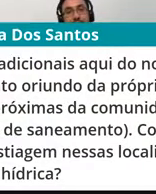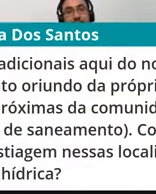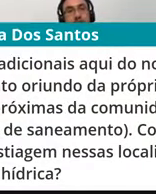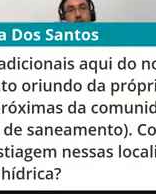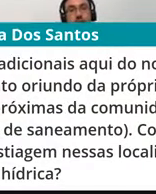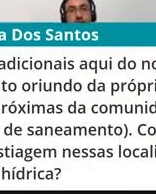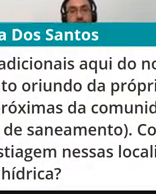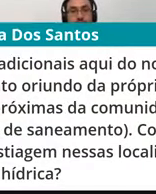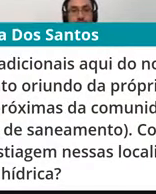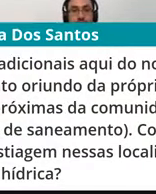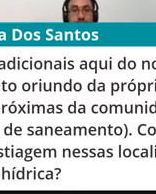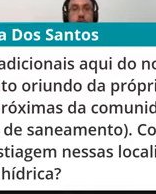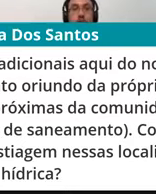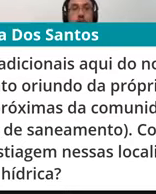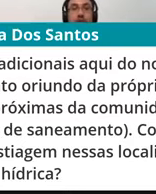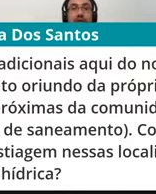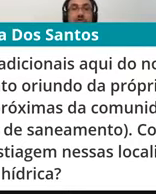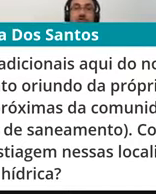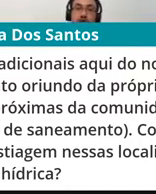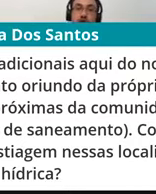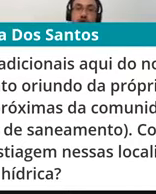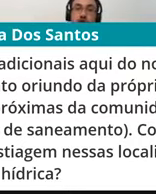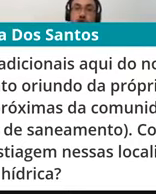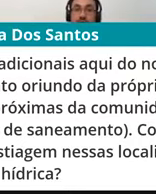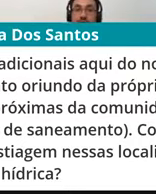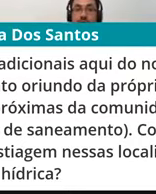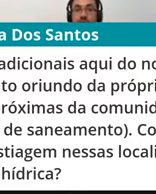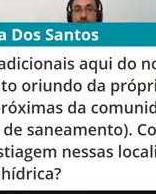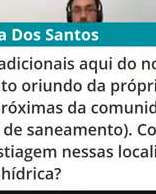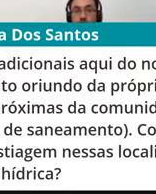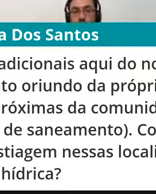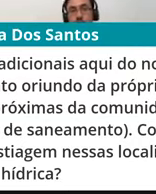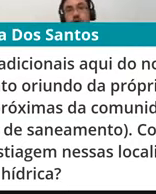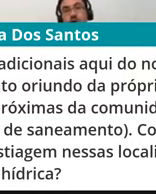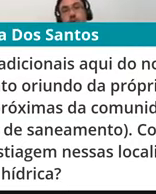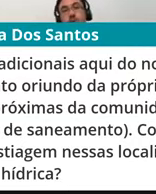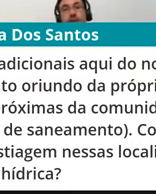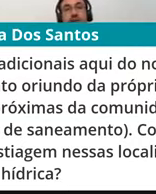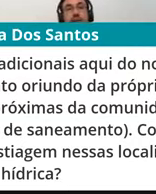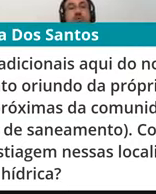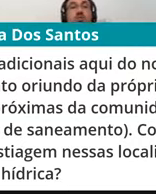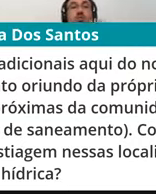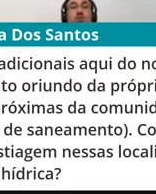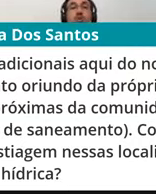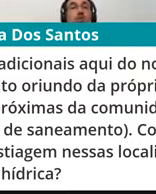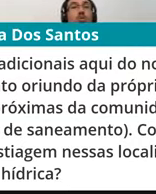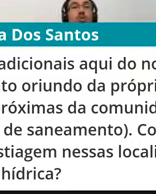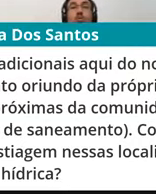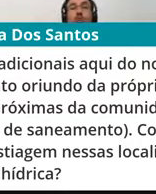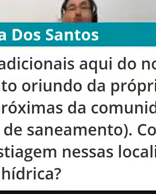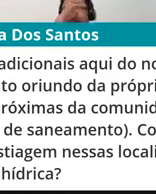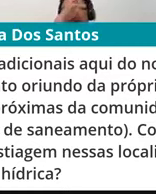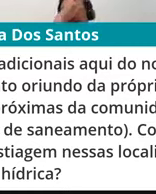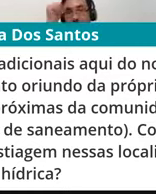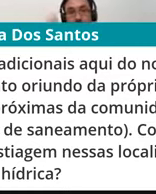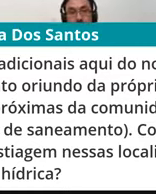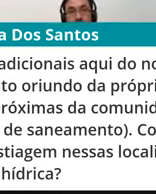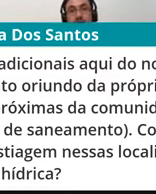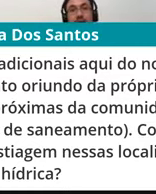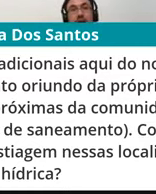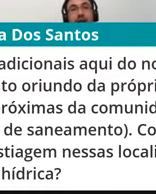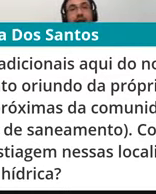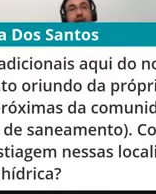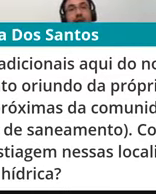As comunidades tradicionais aqui do nosso litoral, muitas têm o abastecimento oriundo da própria Mata Atlântica, por meio de represas próximas